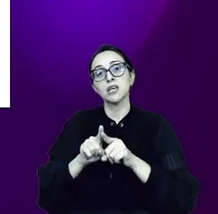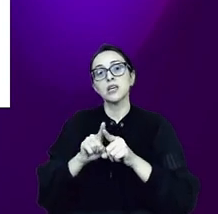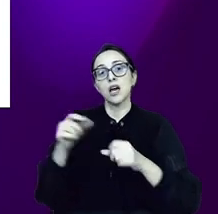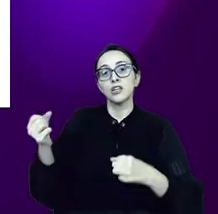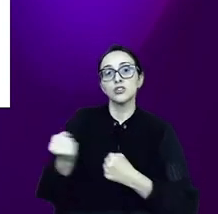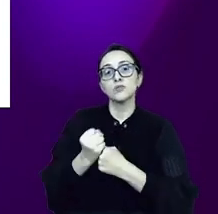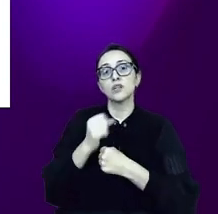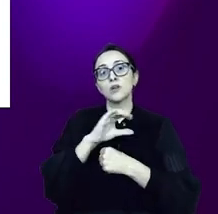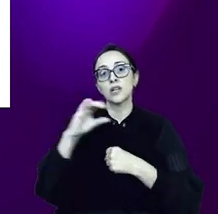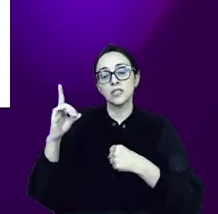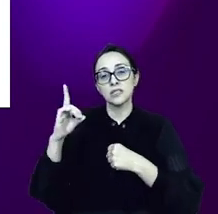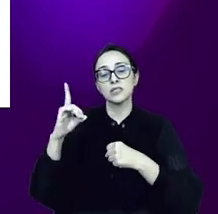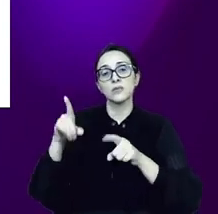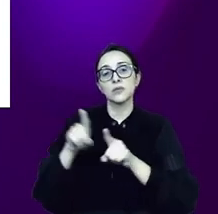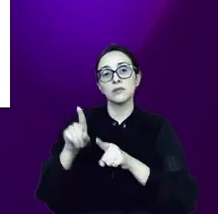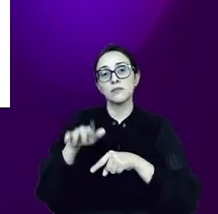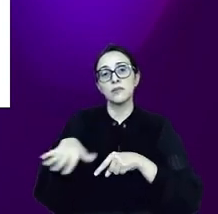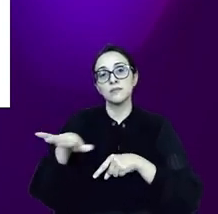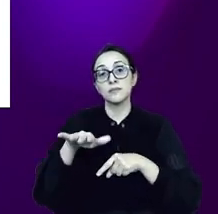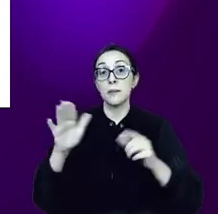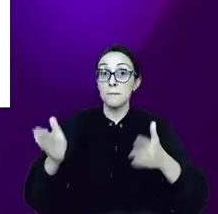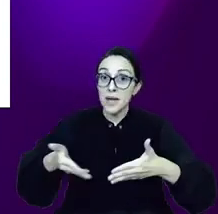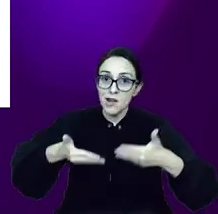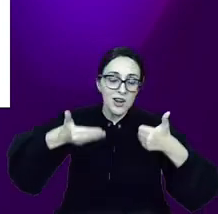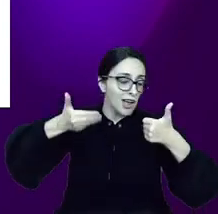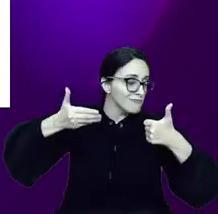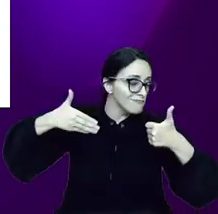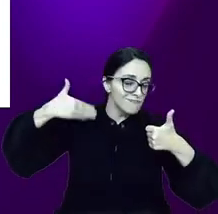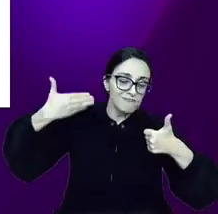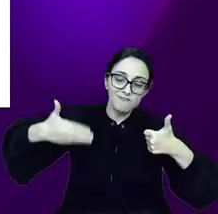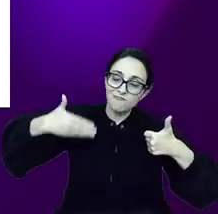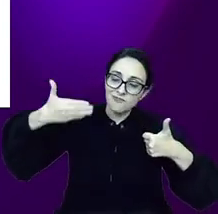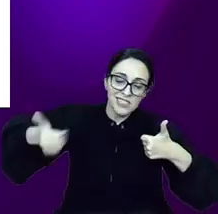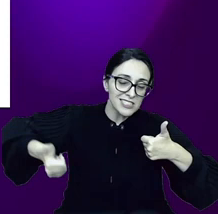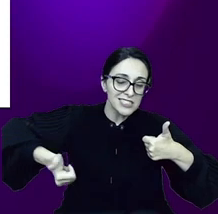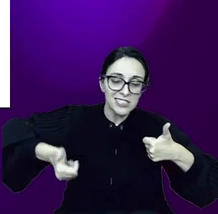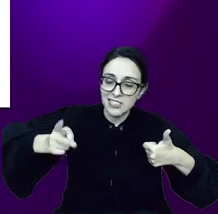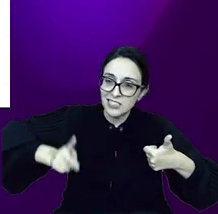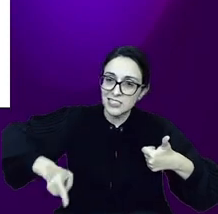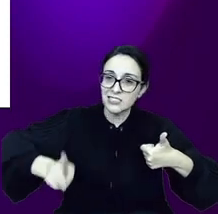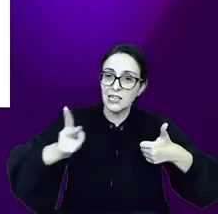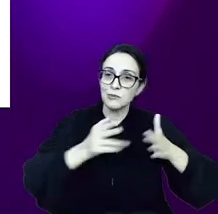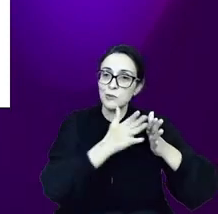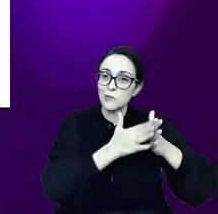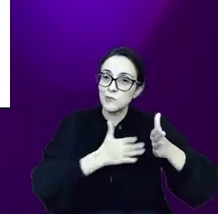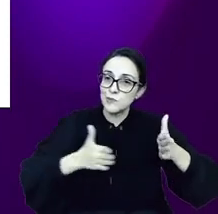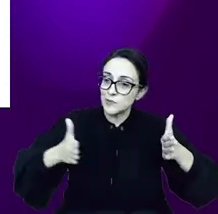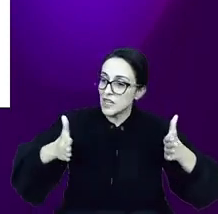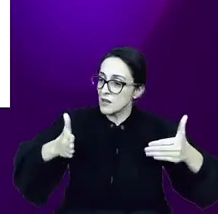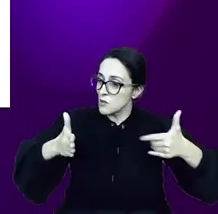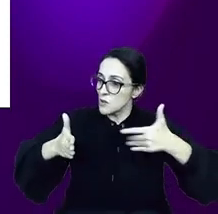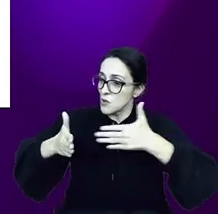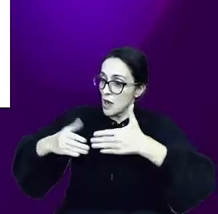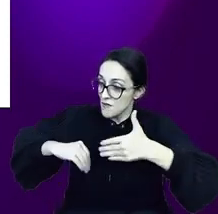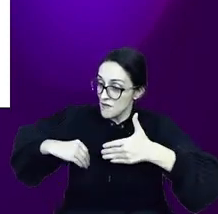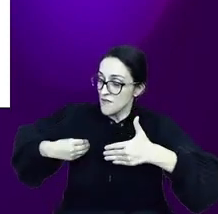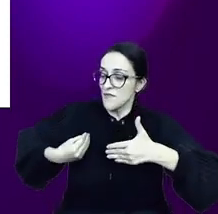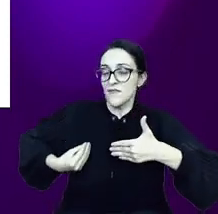com os intensivistas, para melhorar cada vez mais o desfecho dos nossos pacientes com essas condições que nós temos